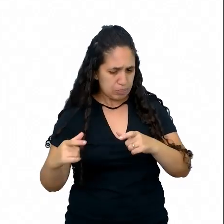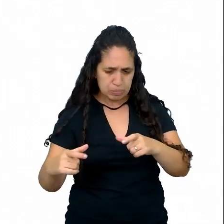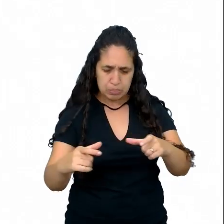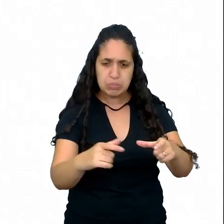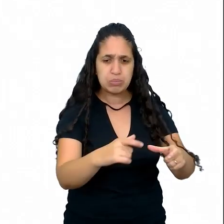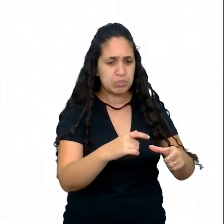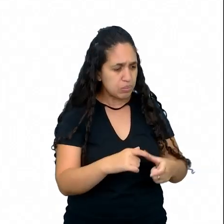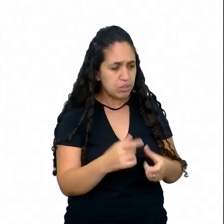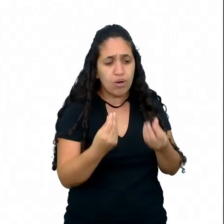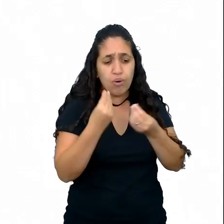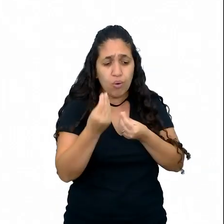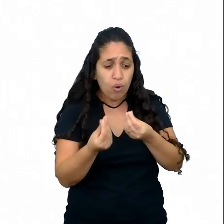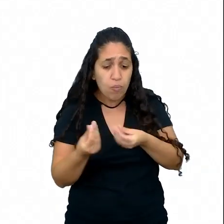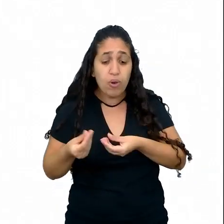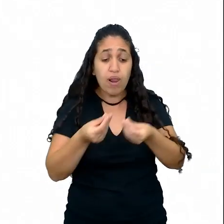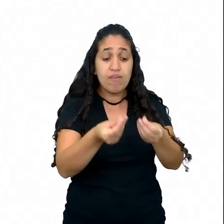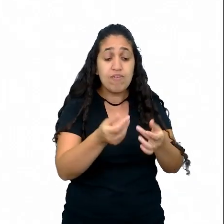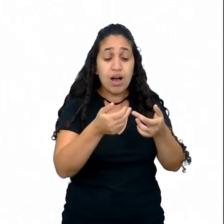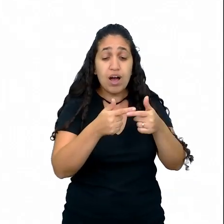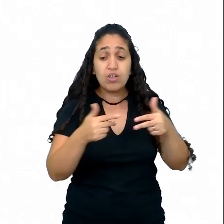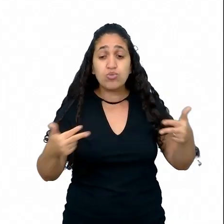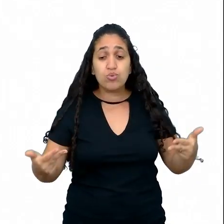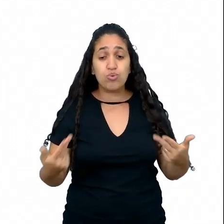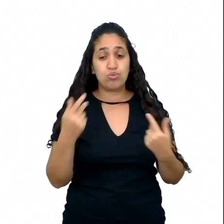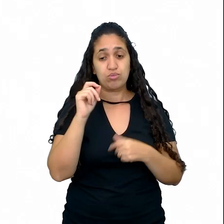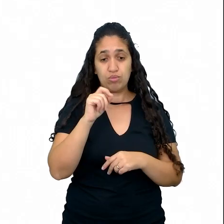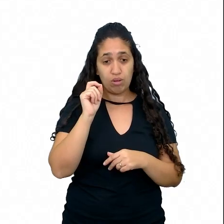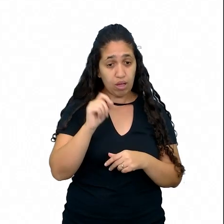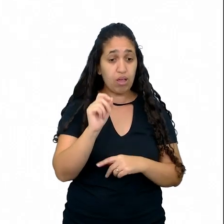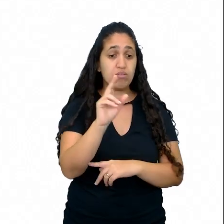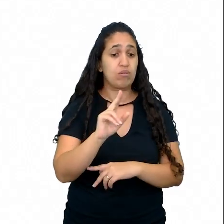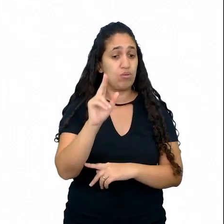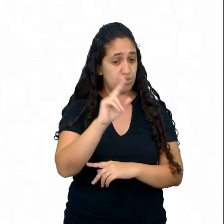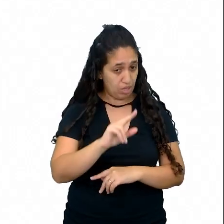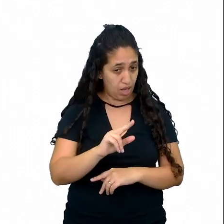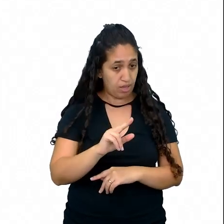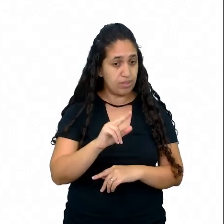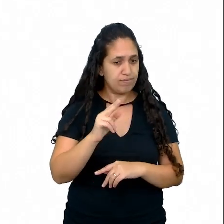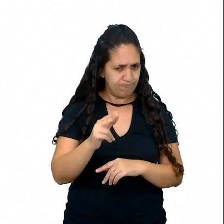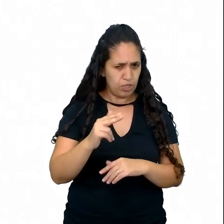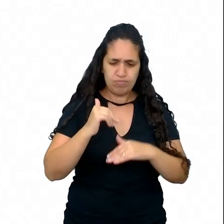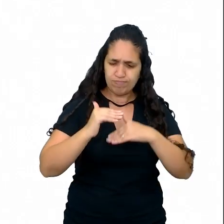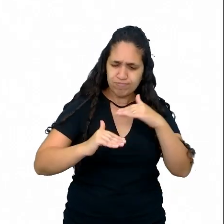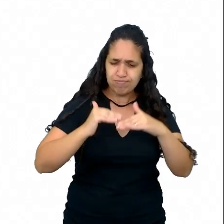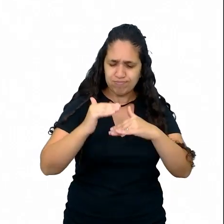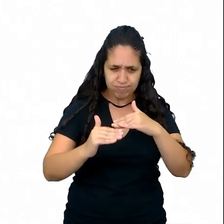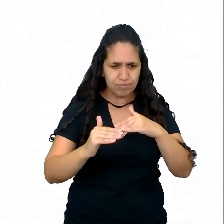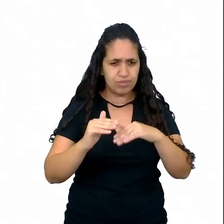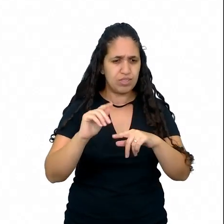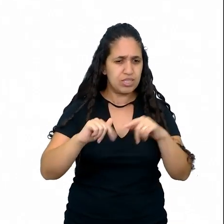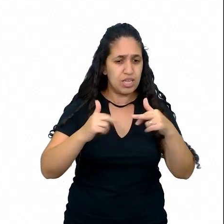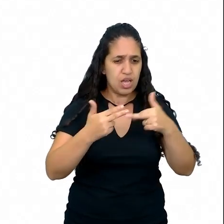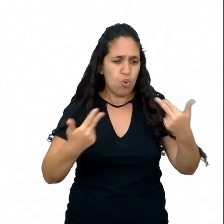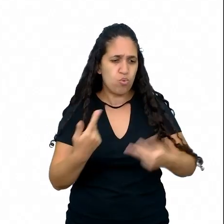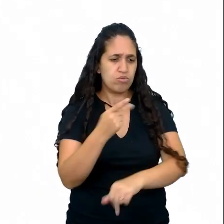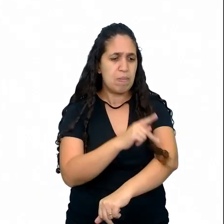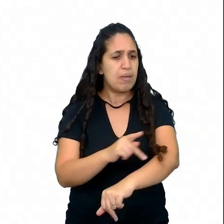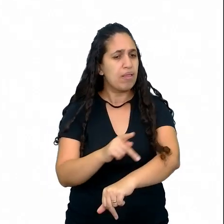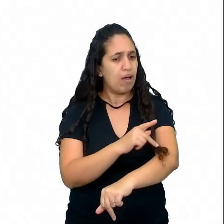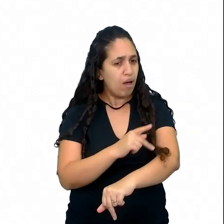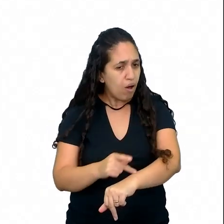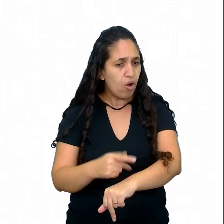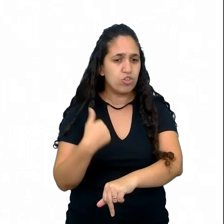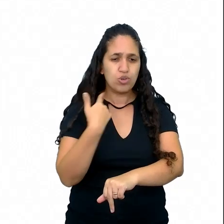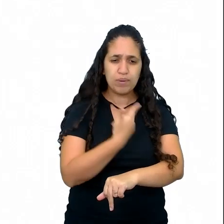gente montar, e o que eu tenho que levar nessa aula, o que eu posso utilizar nela. Então, provimentar esse recurso pedagógico para a gente